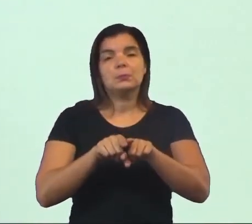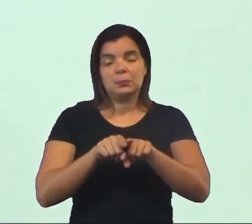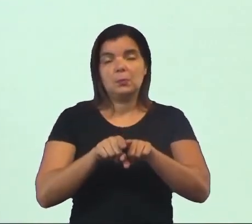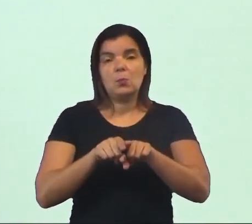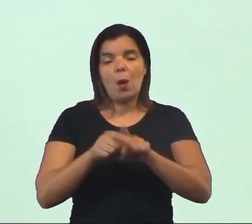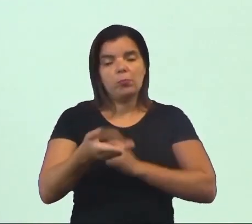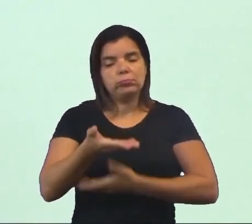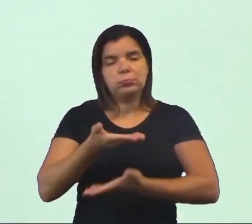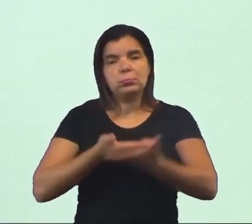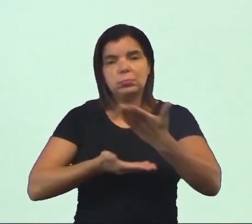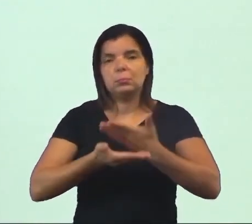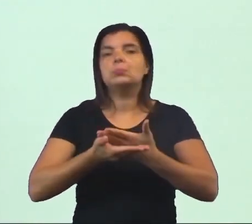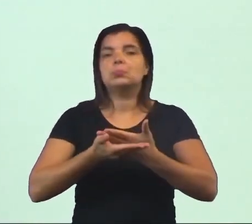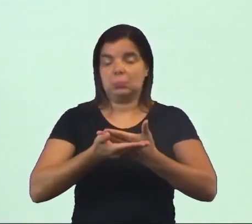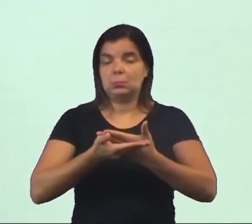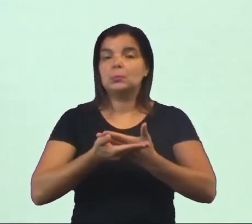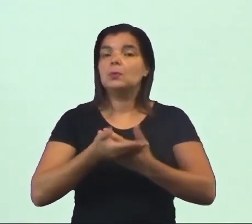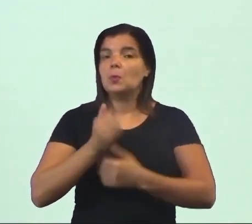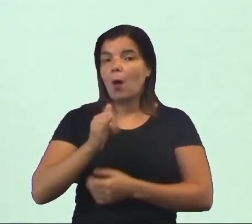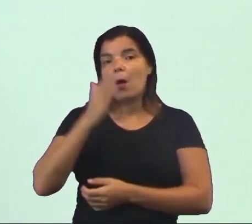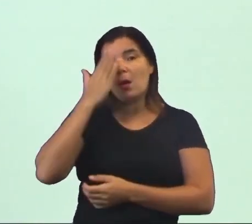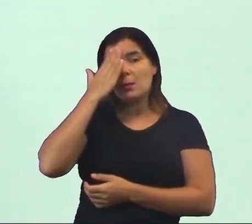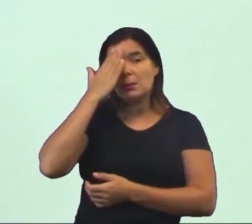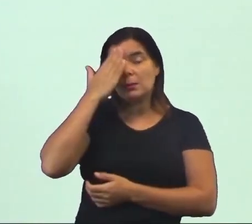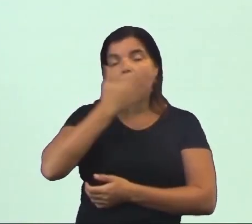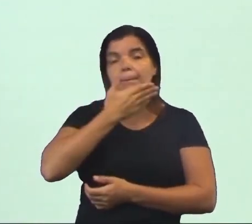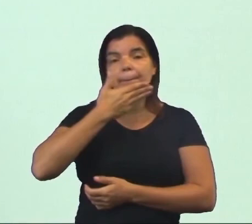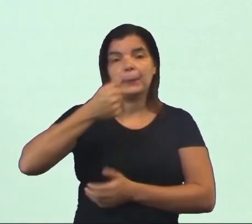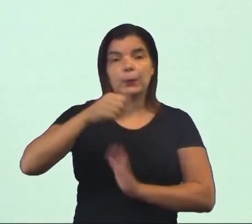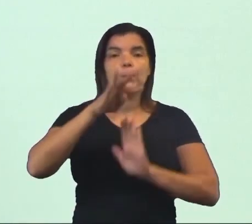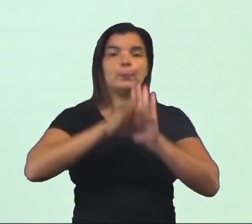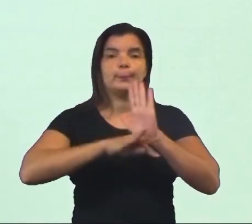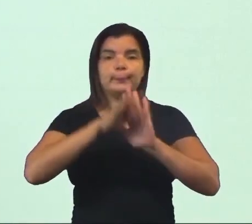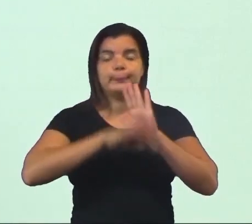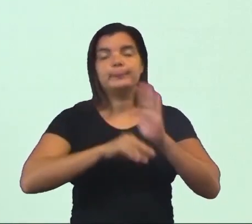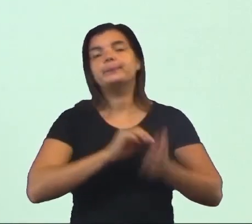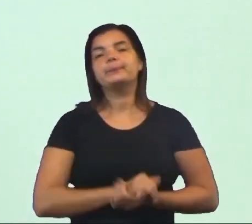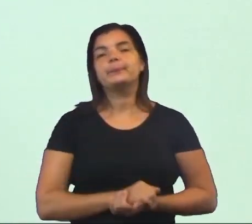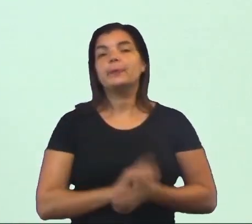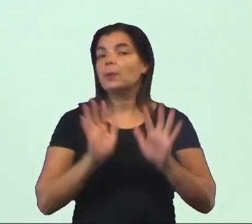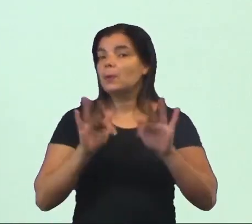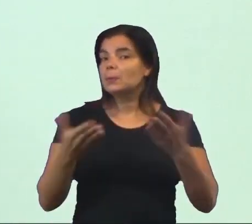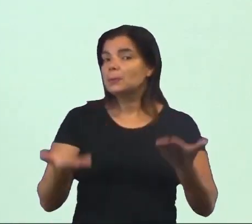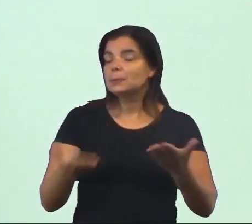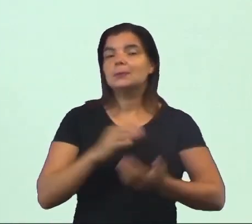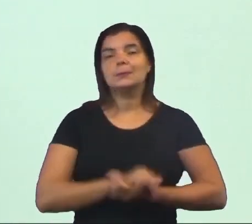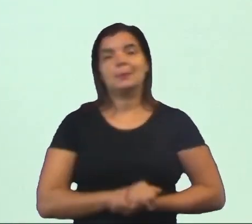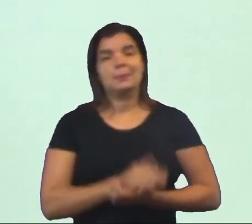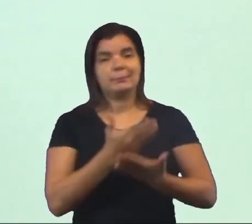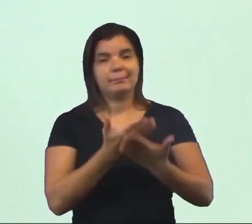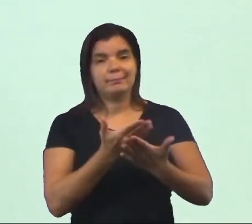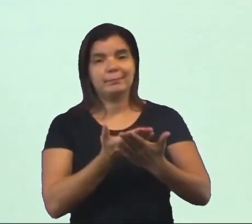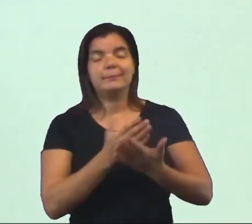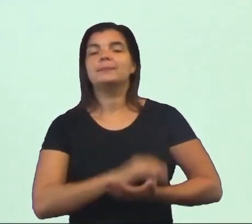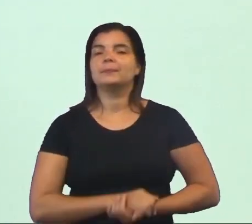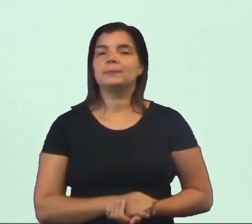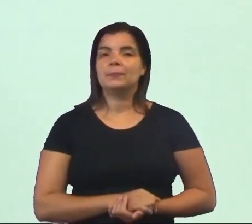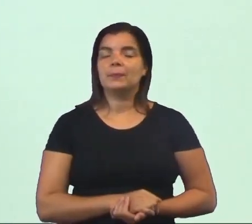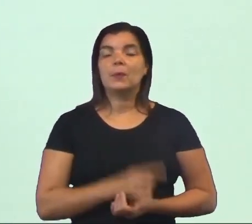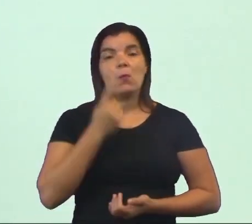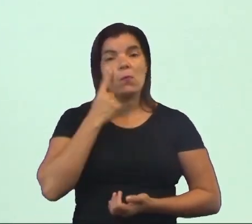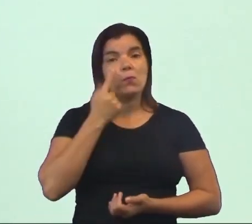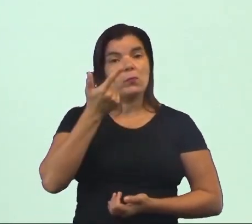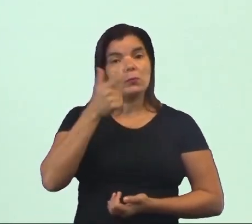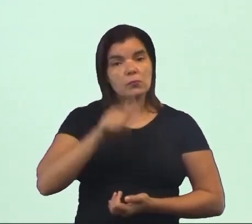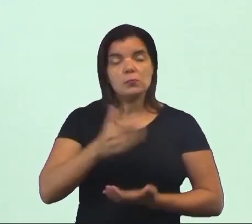se envolver na narrativa, a entender melhor a narrativa. E, por fim, encerramos a nossa aula.